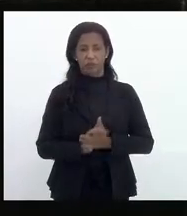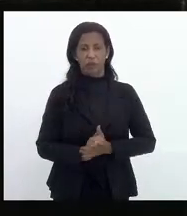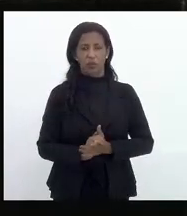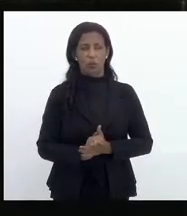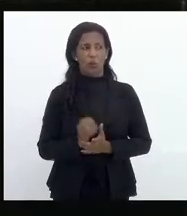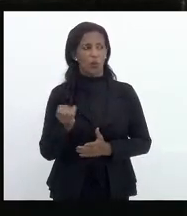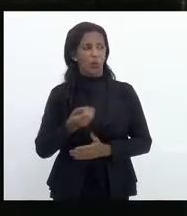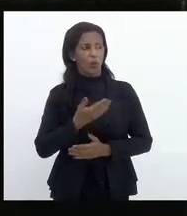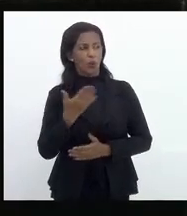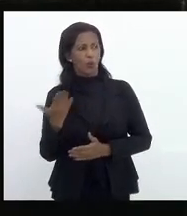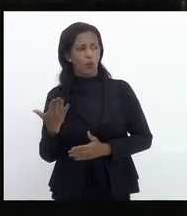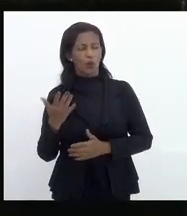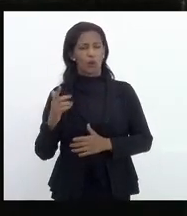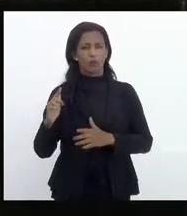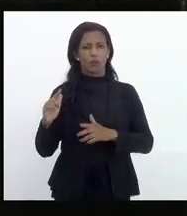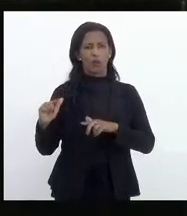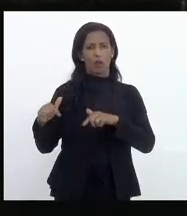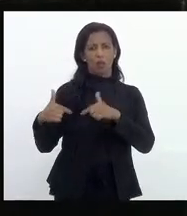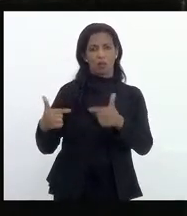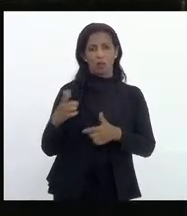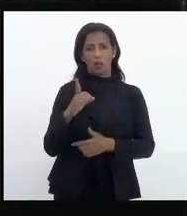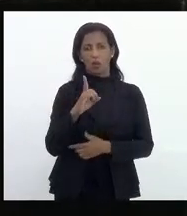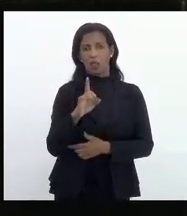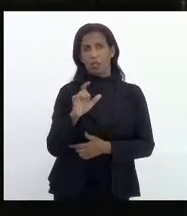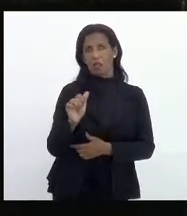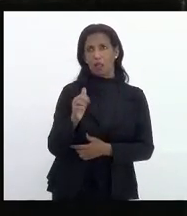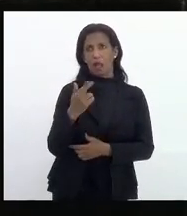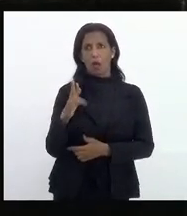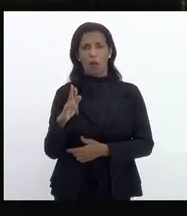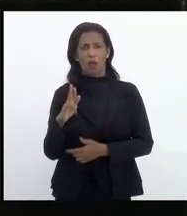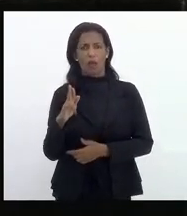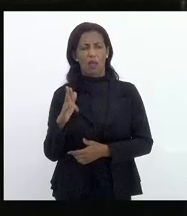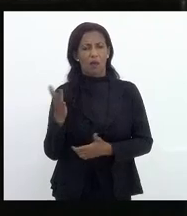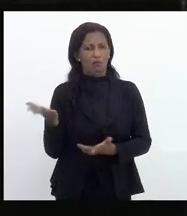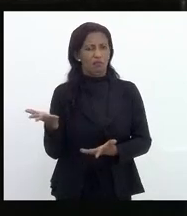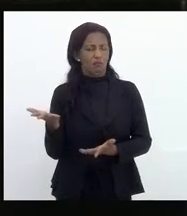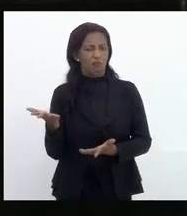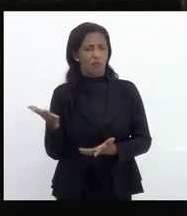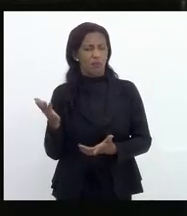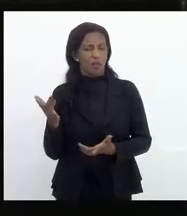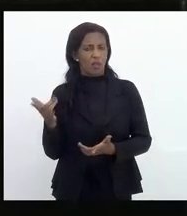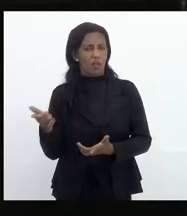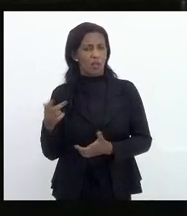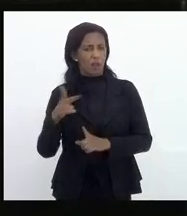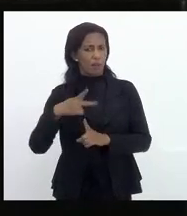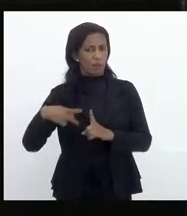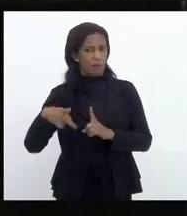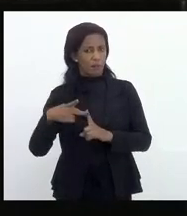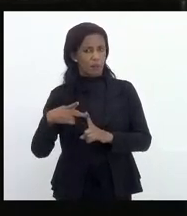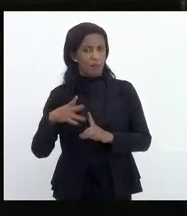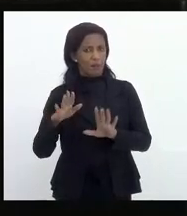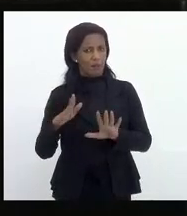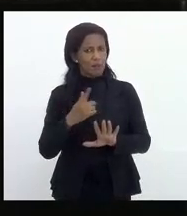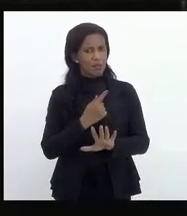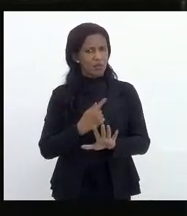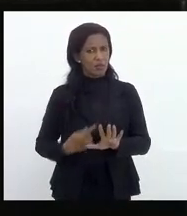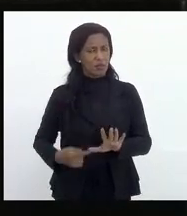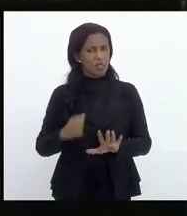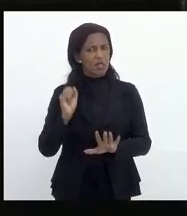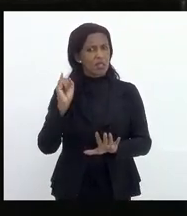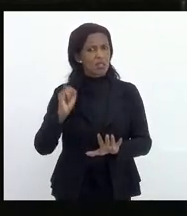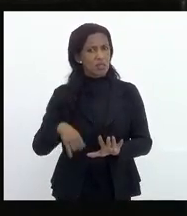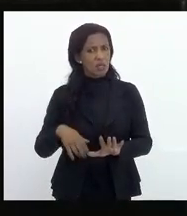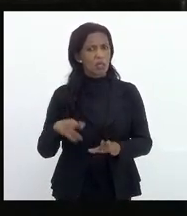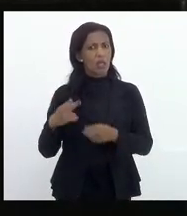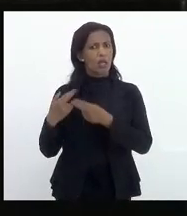o quanto a operação dela é foi da nossa para o Rio previdência mas esse governo sim a